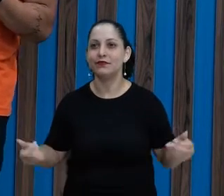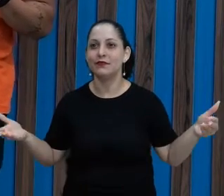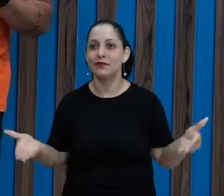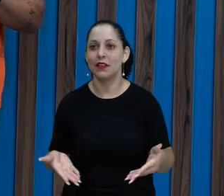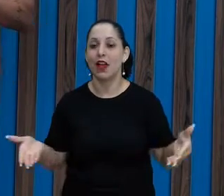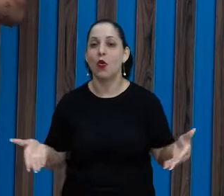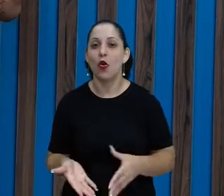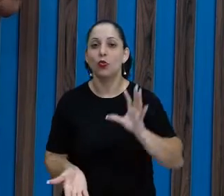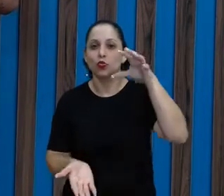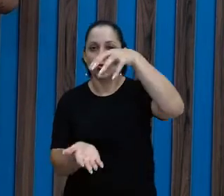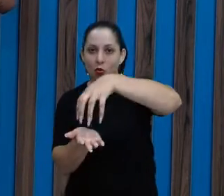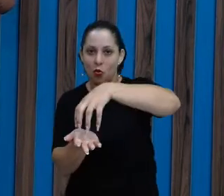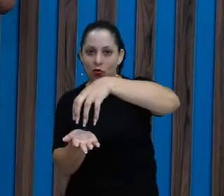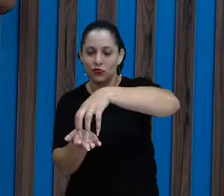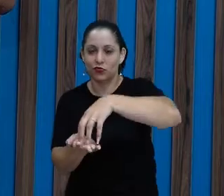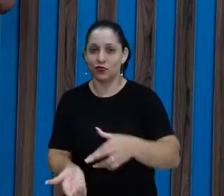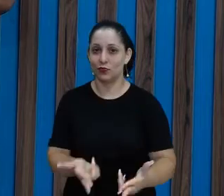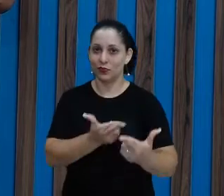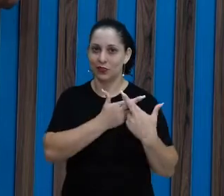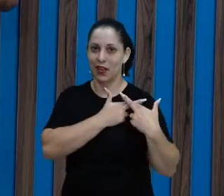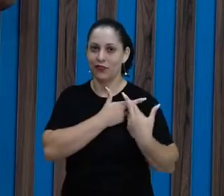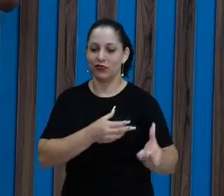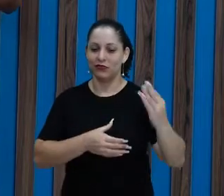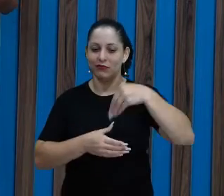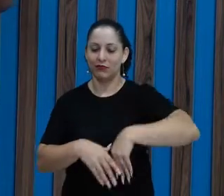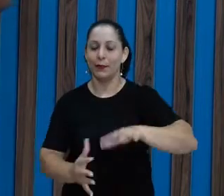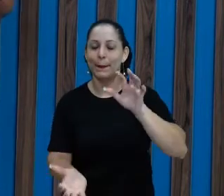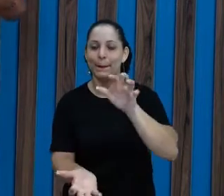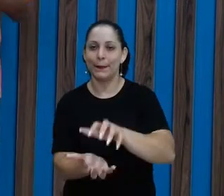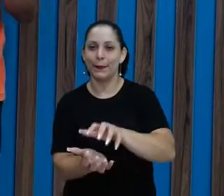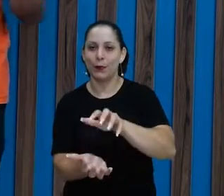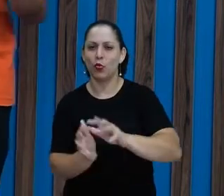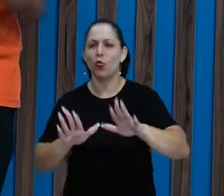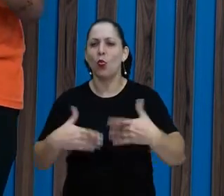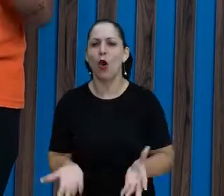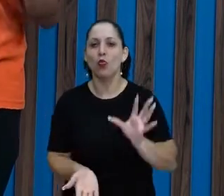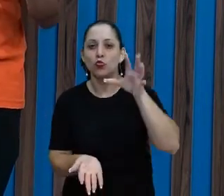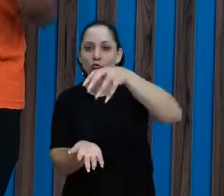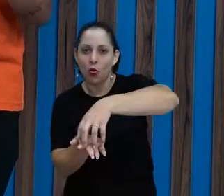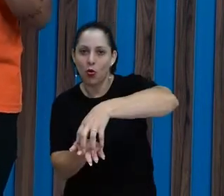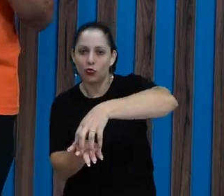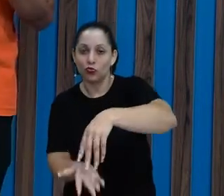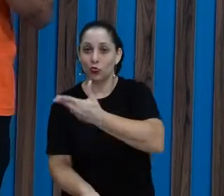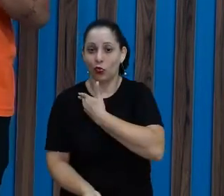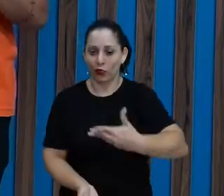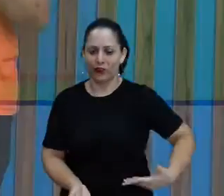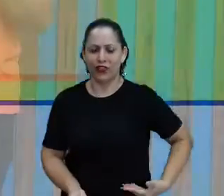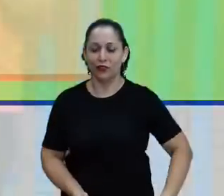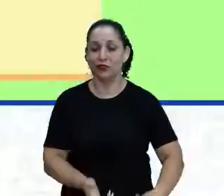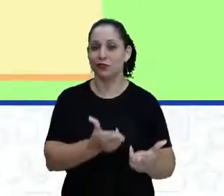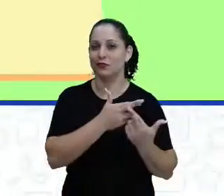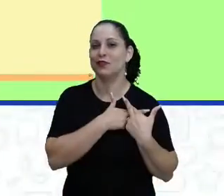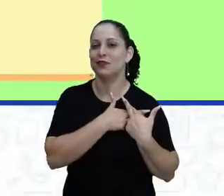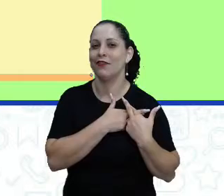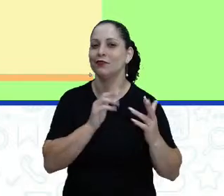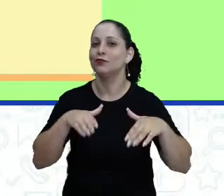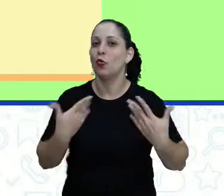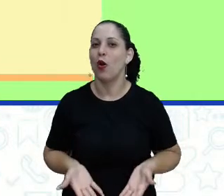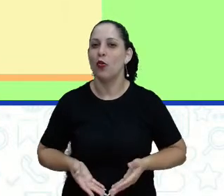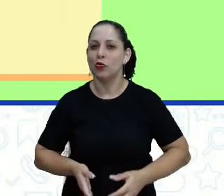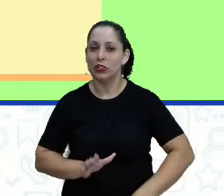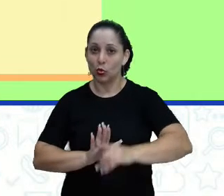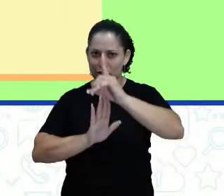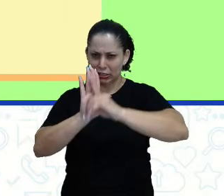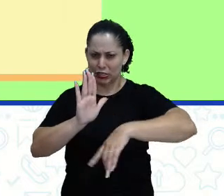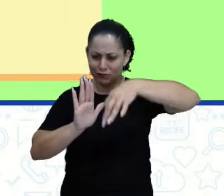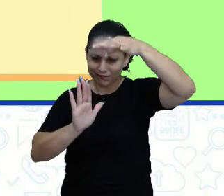os órgãos responsáveis aqui em Pernambuco, né? Quem são os órgãos que vão fazer essa gerência aí do nosso e garantir esse